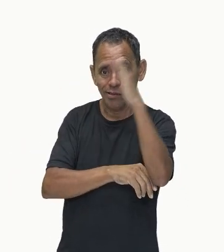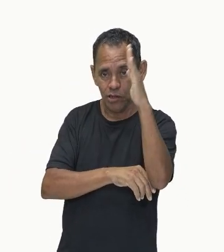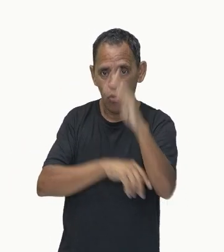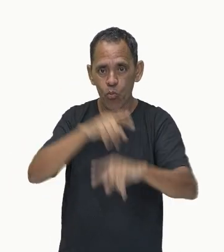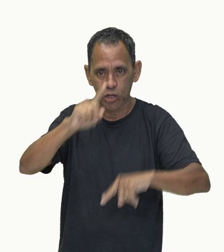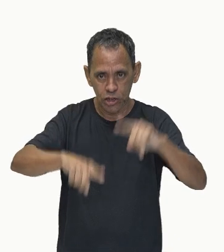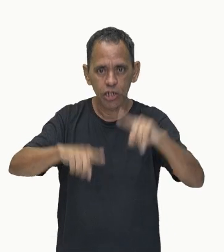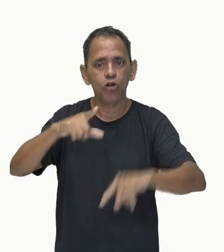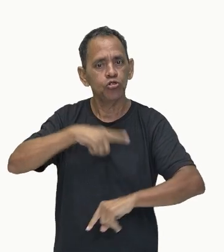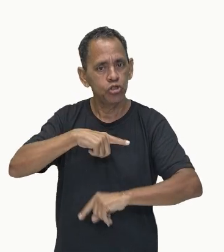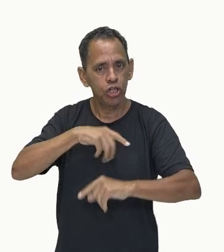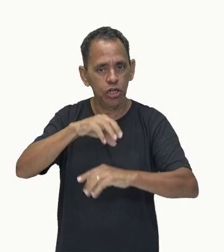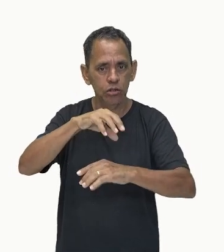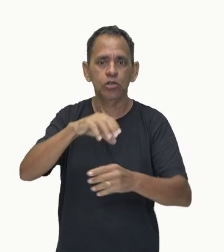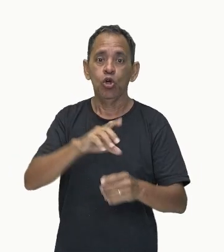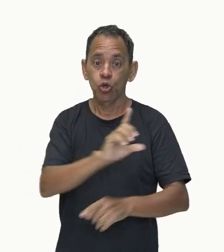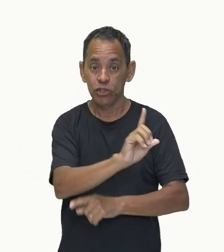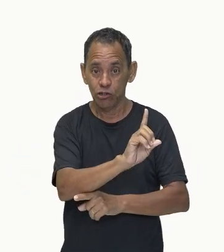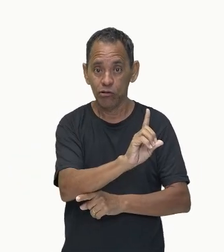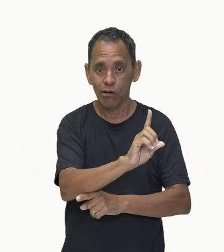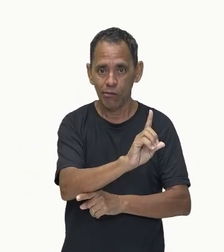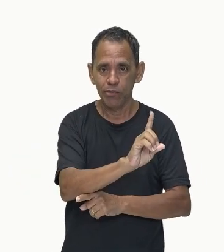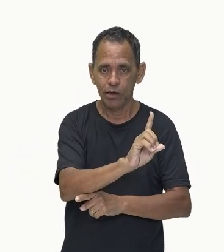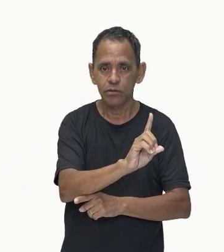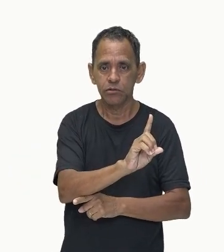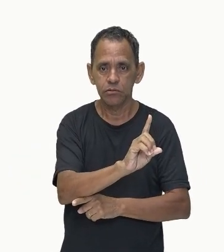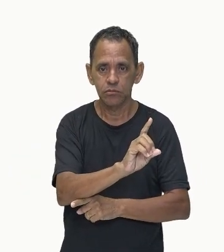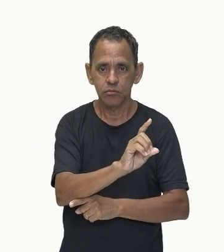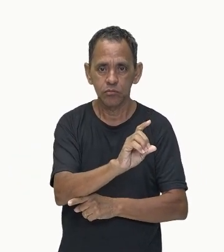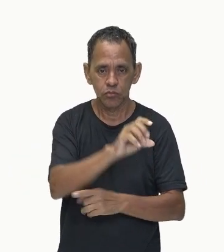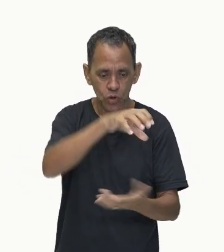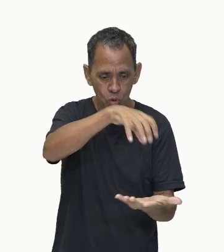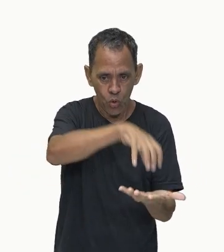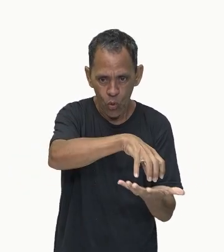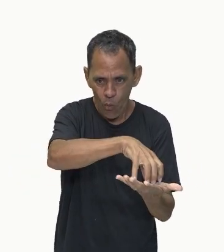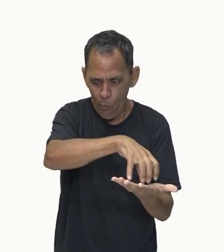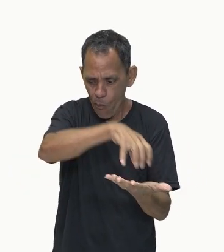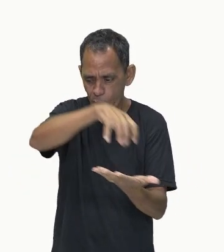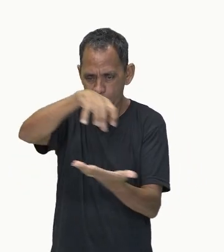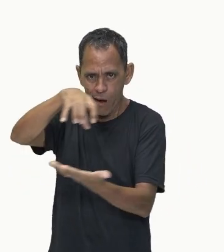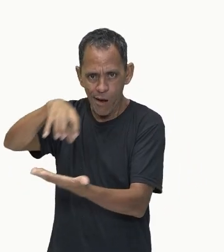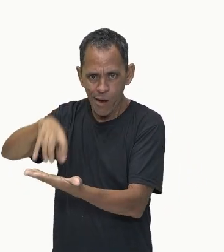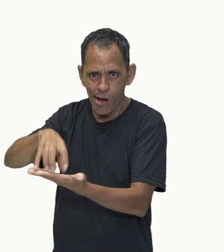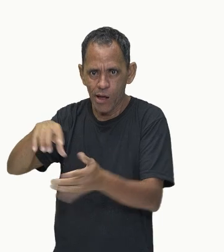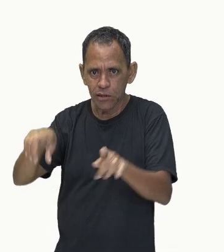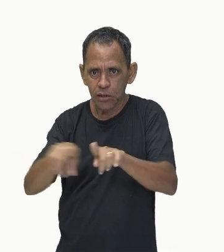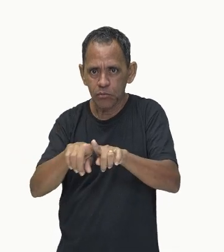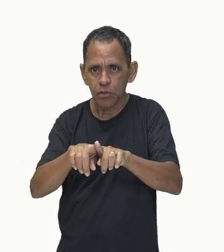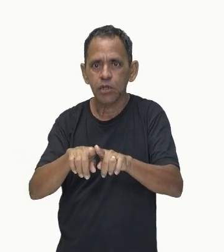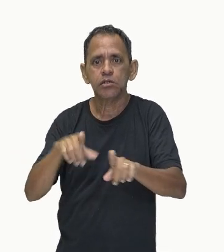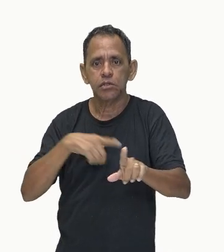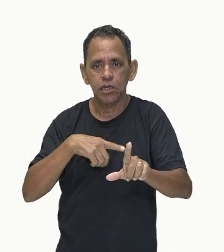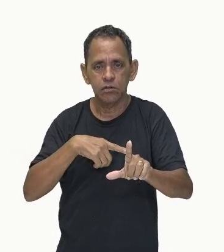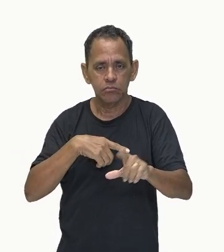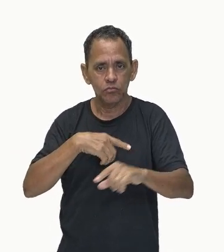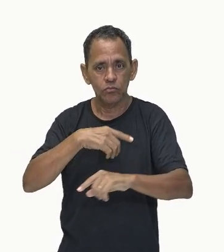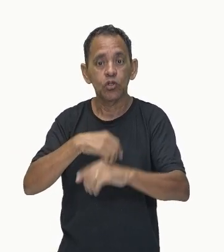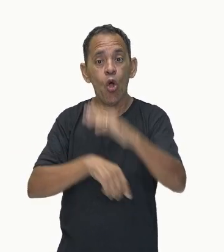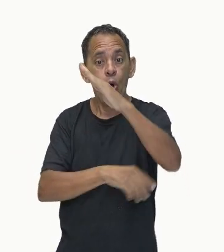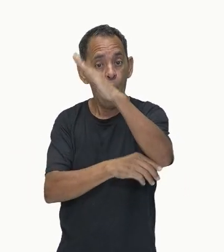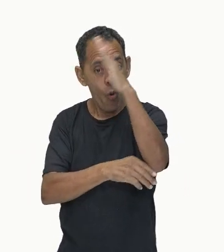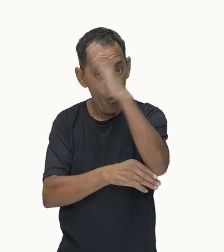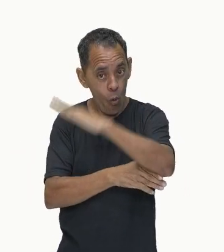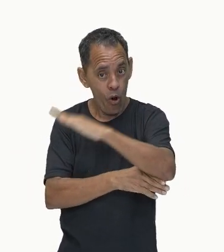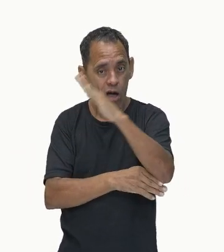um deslocamento d sob a ação de uma força F que forma um ângulo θ com a direção do deslocamento. E